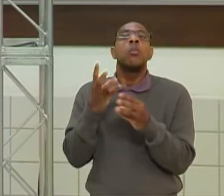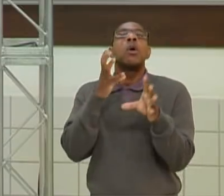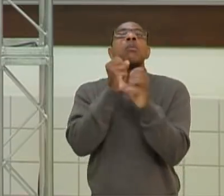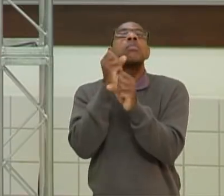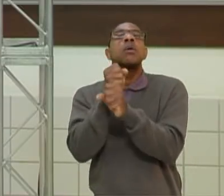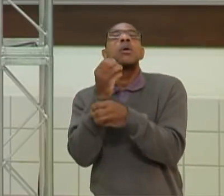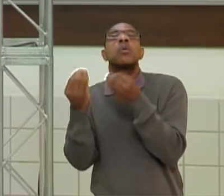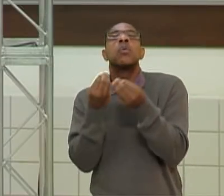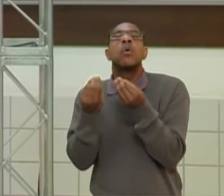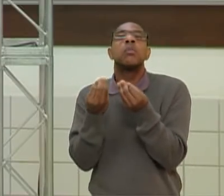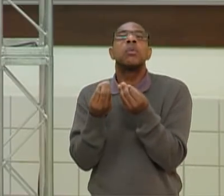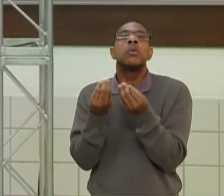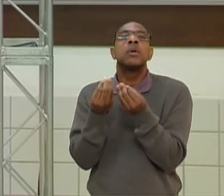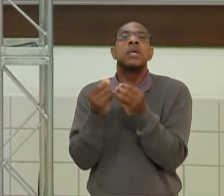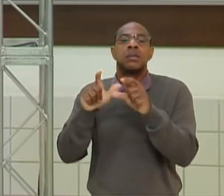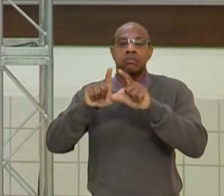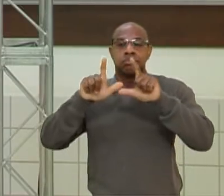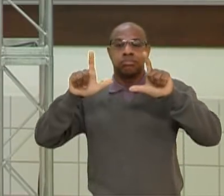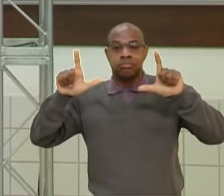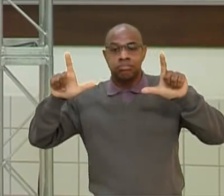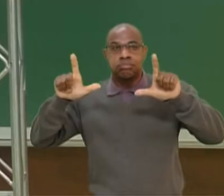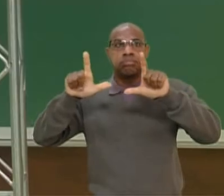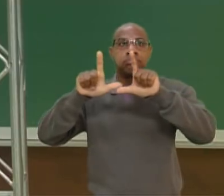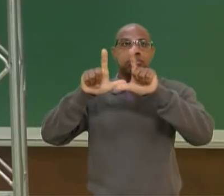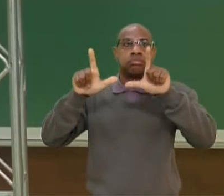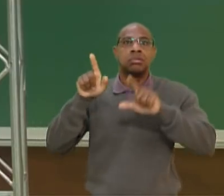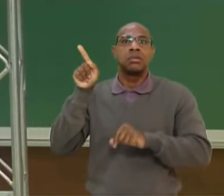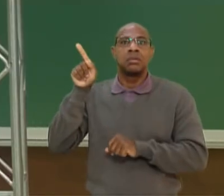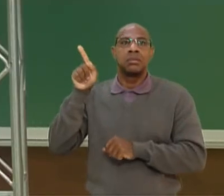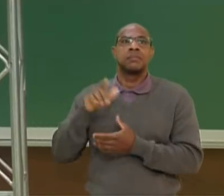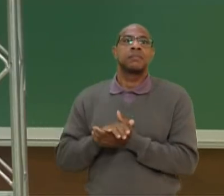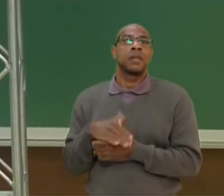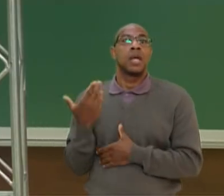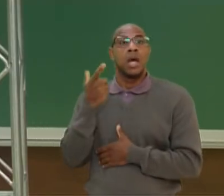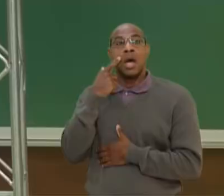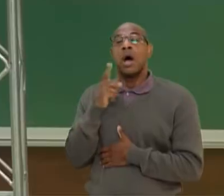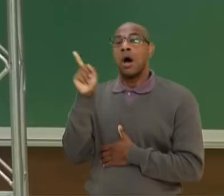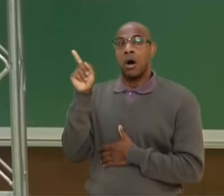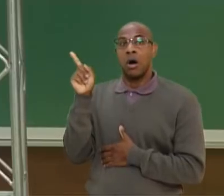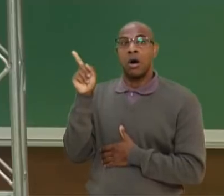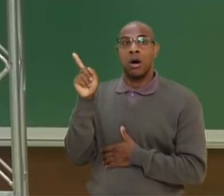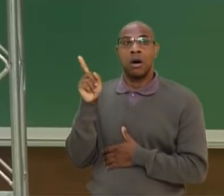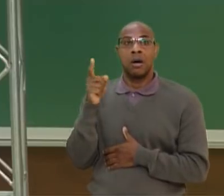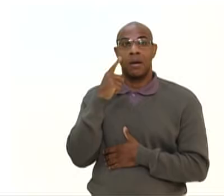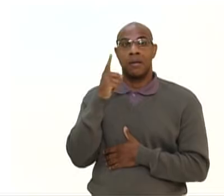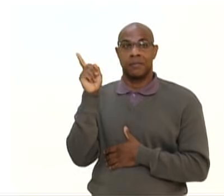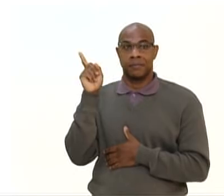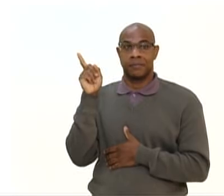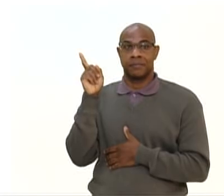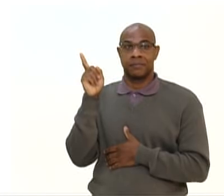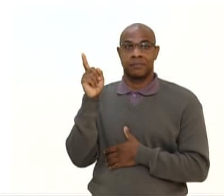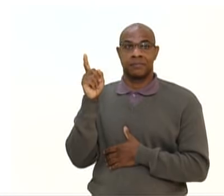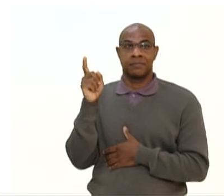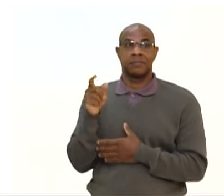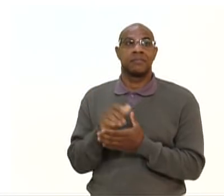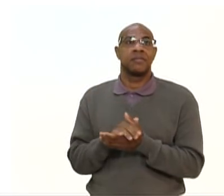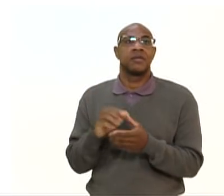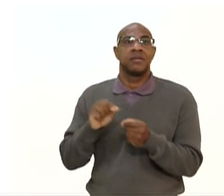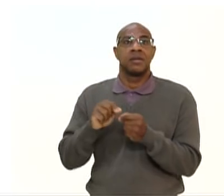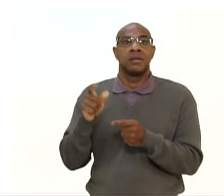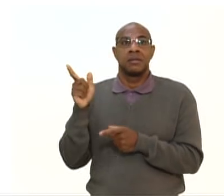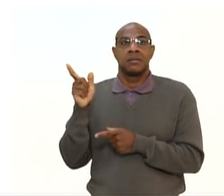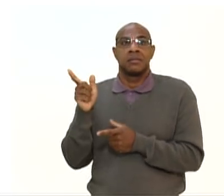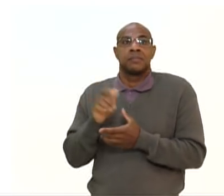calcular este ângulo. Então, olhando aqui só para vocês verem depois o acesso que vocês vão ter lá